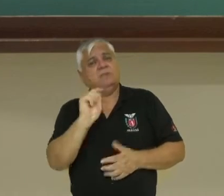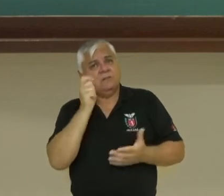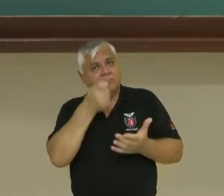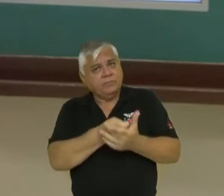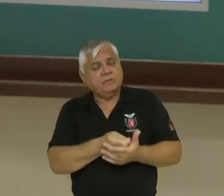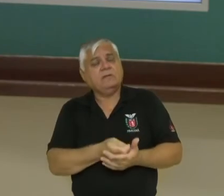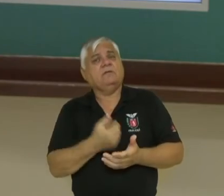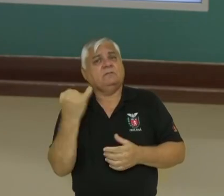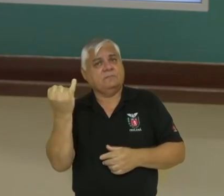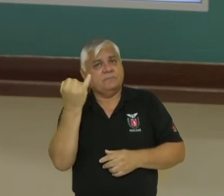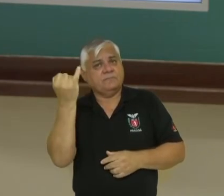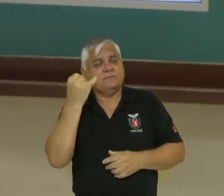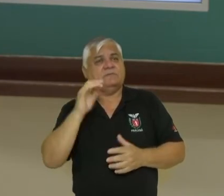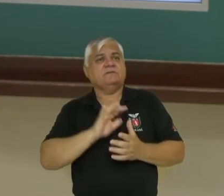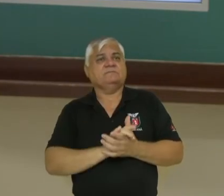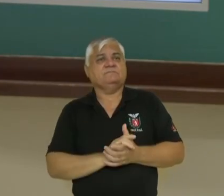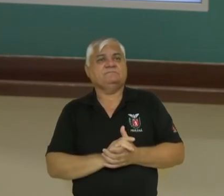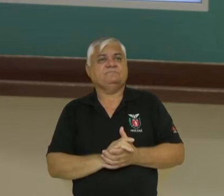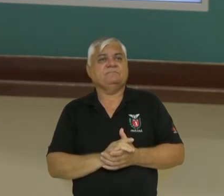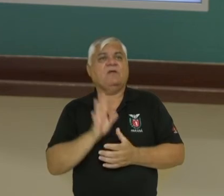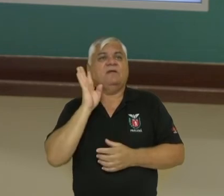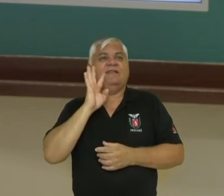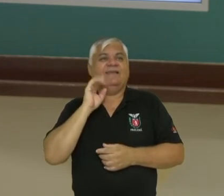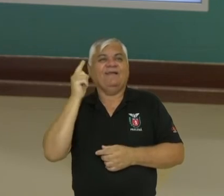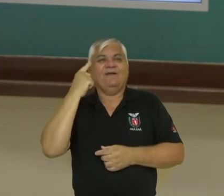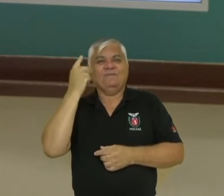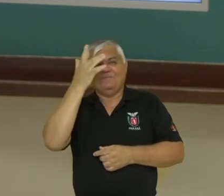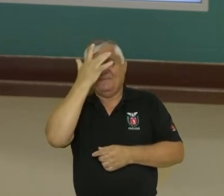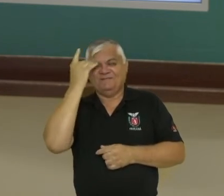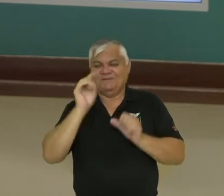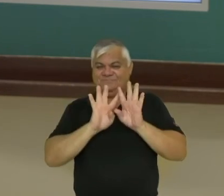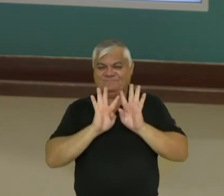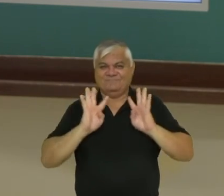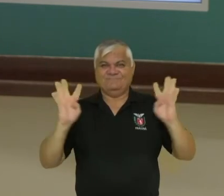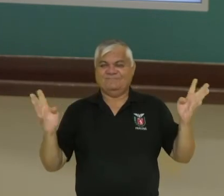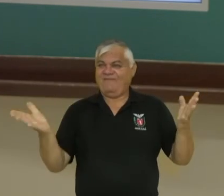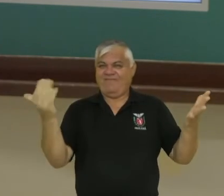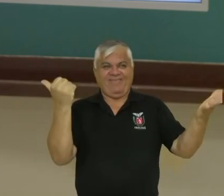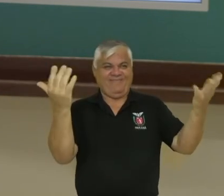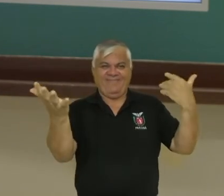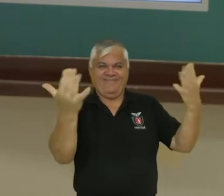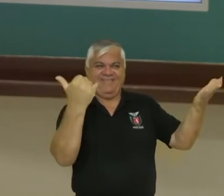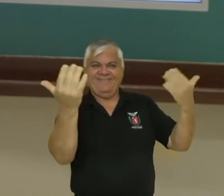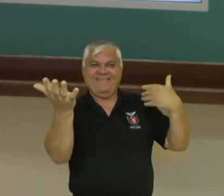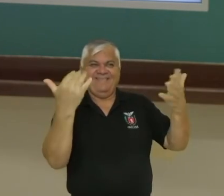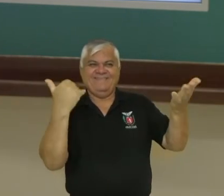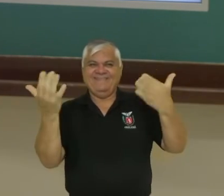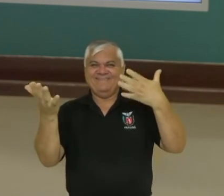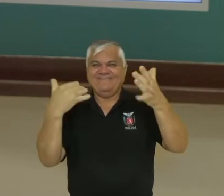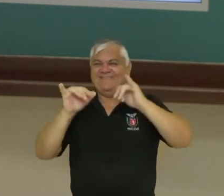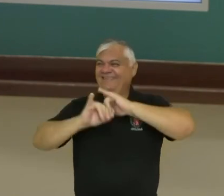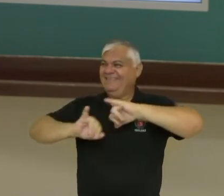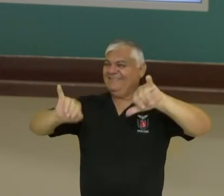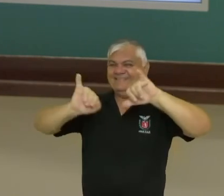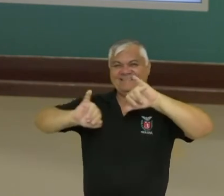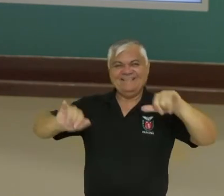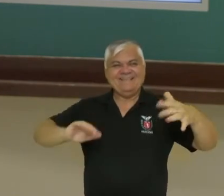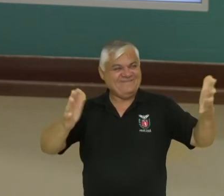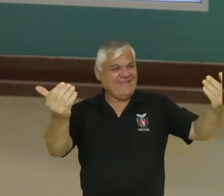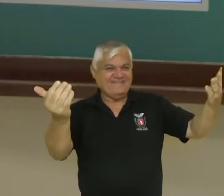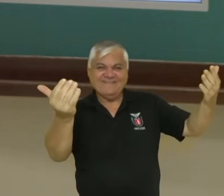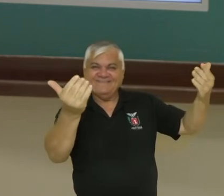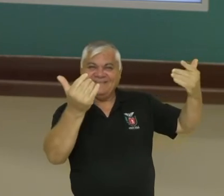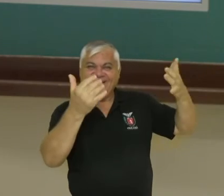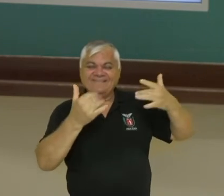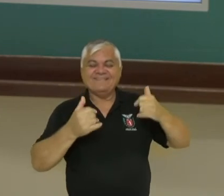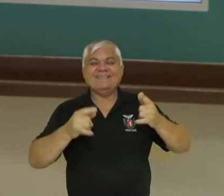bem importante também. E olha que legal, né? Eles aqui fora já chamando o público, né? Fazendo a sua propaganda para poder